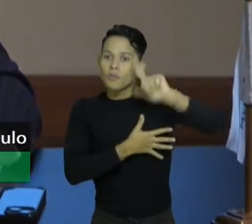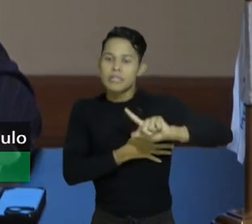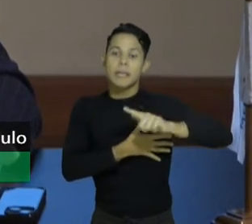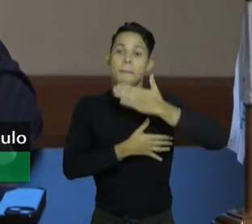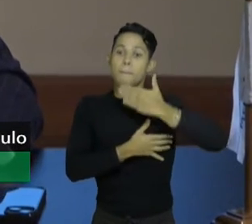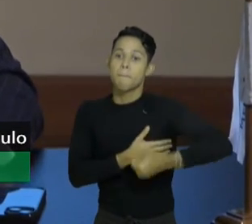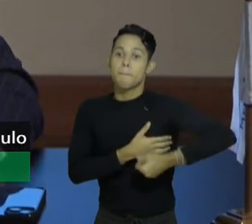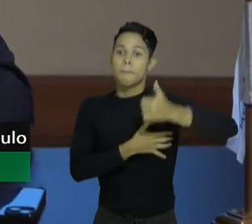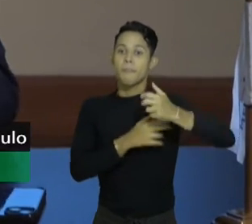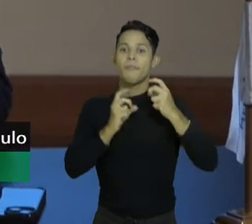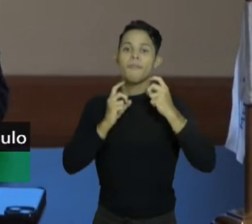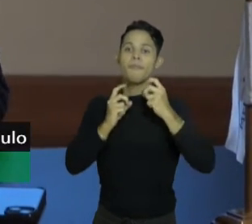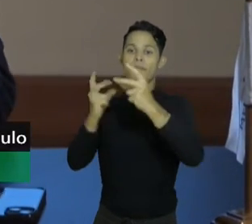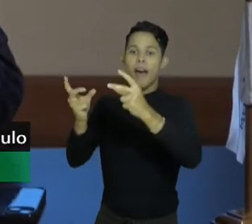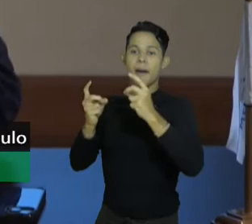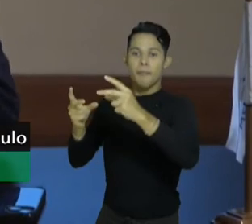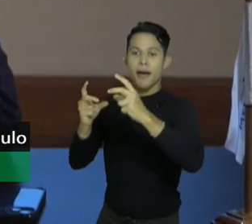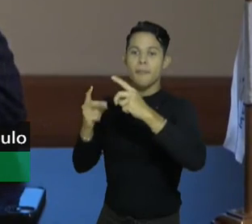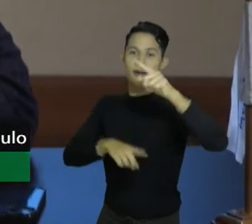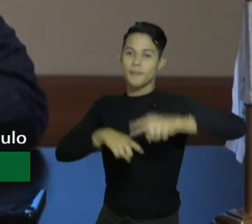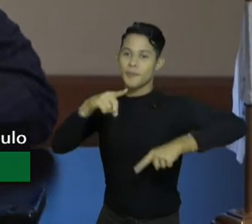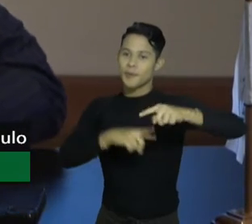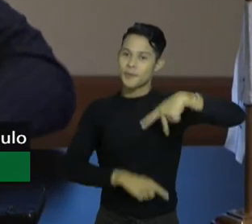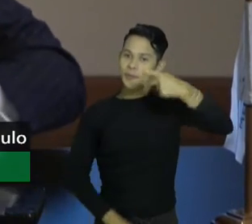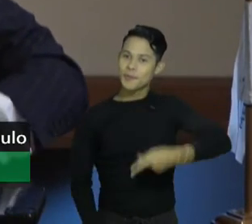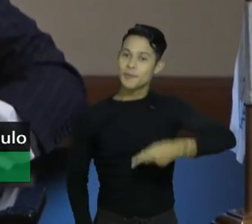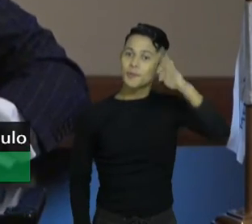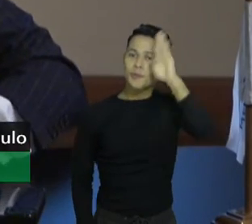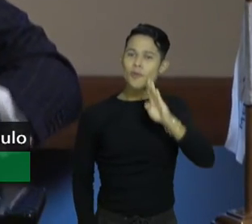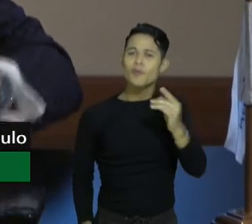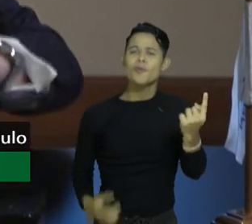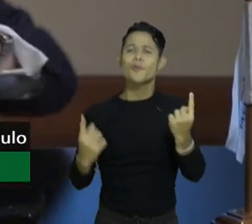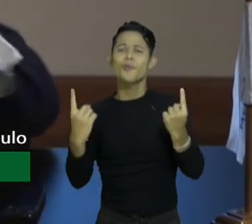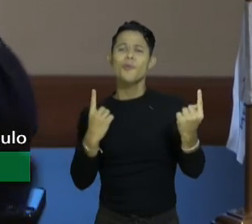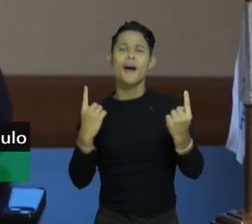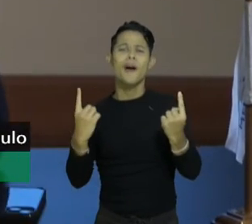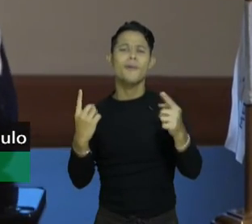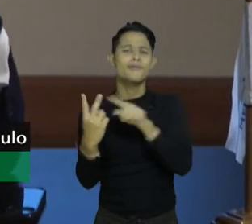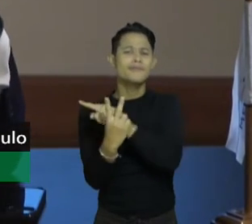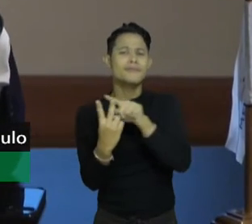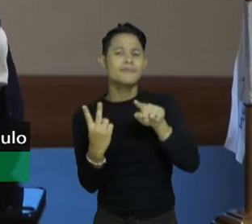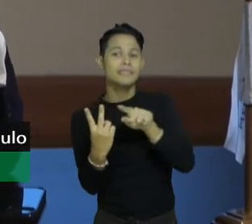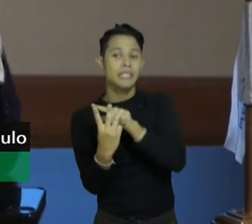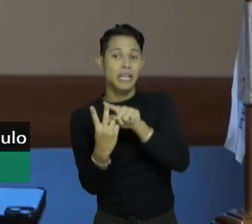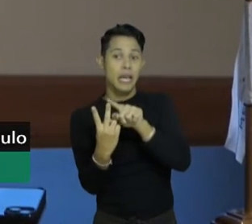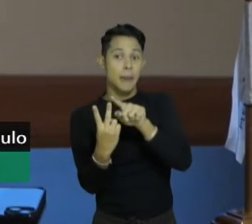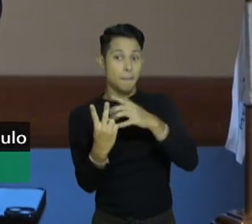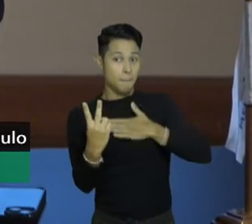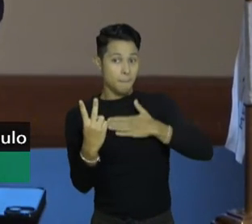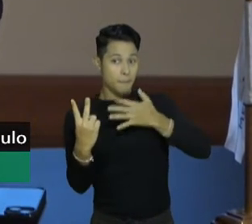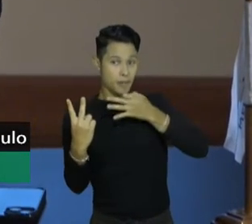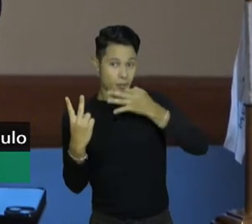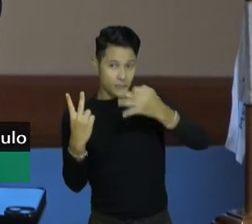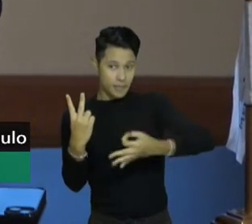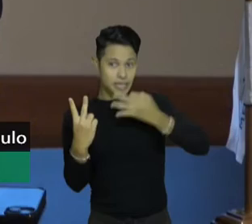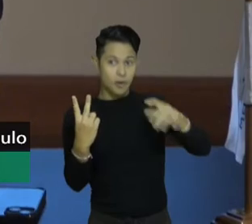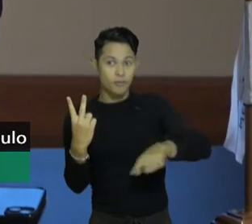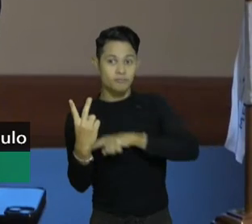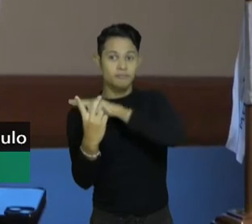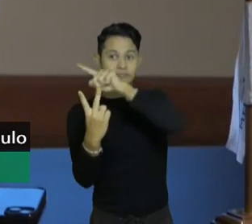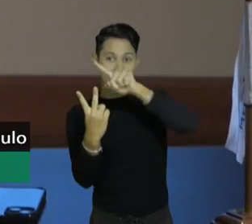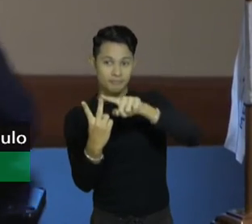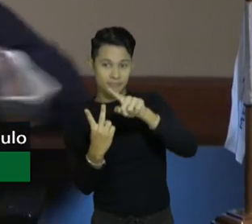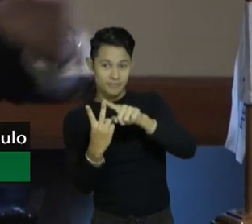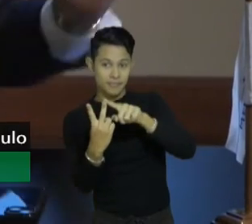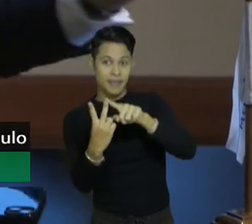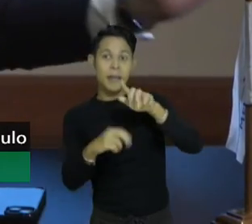do Brasil eu a minha opinião é de que a gente tem que utilizar o Mercosul como um trampolim não como uma fortaleza